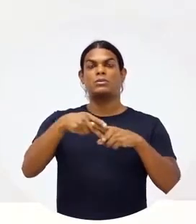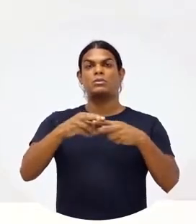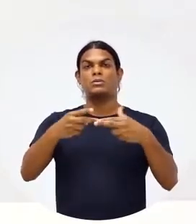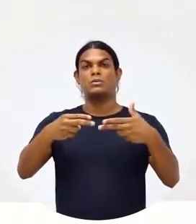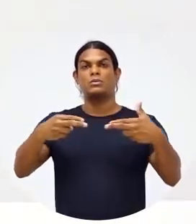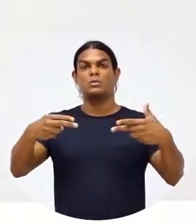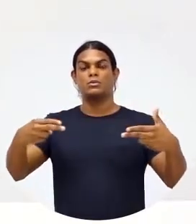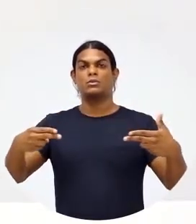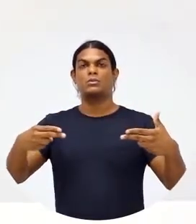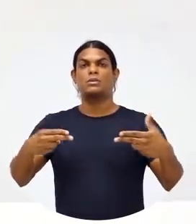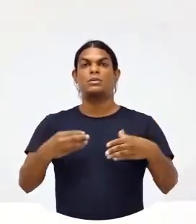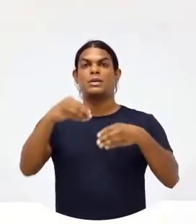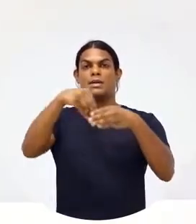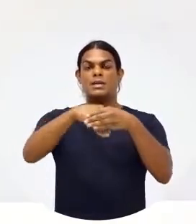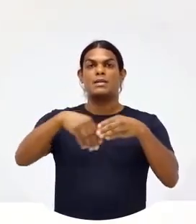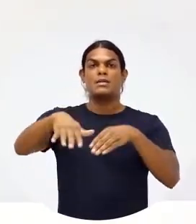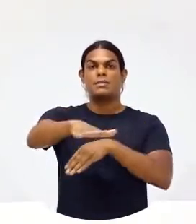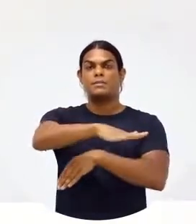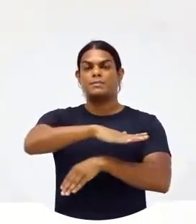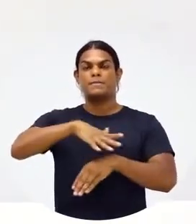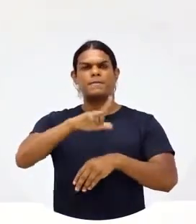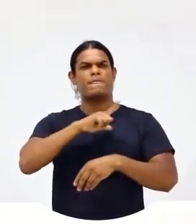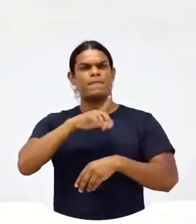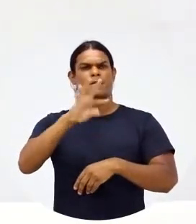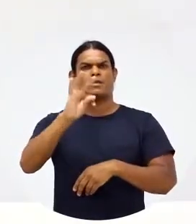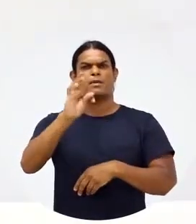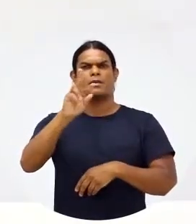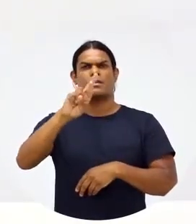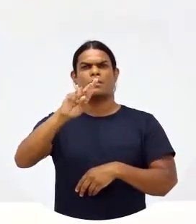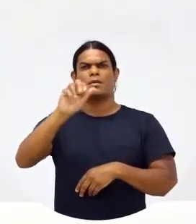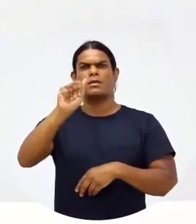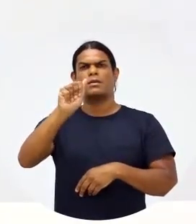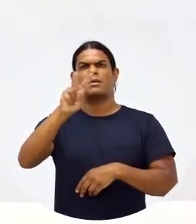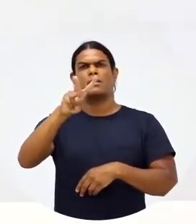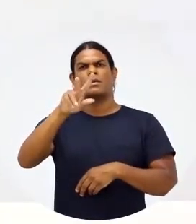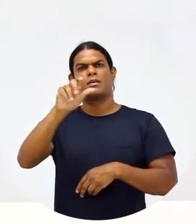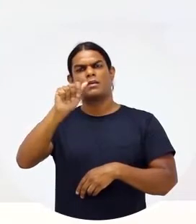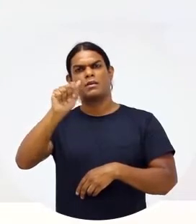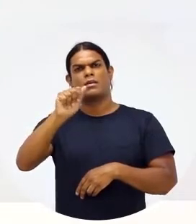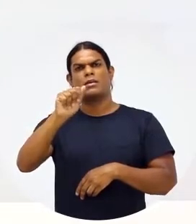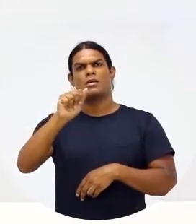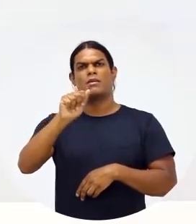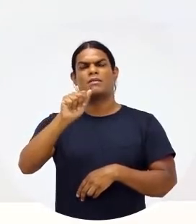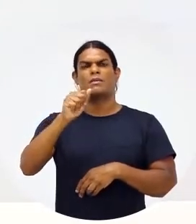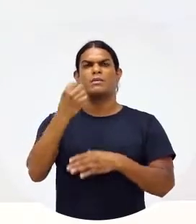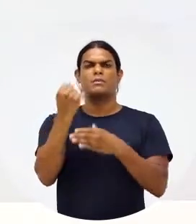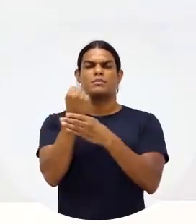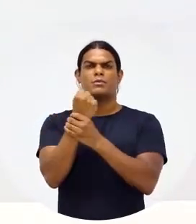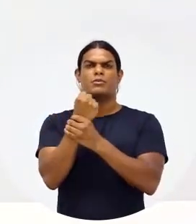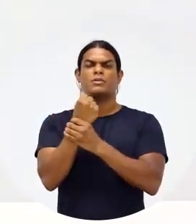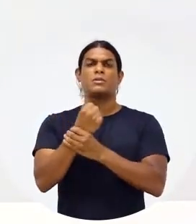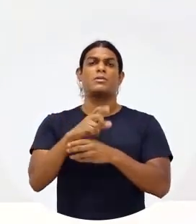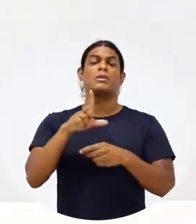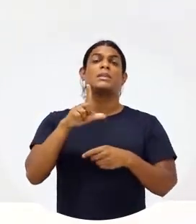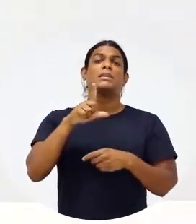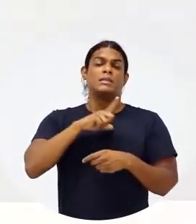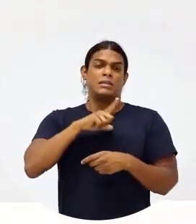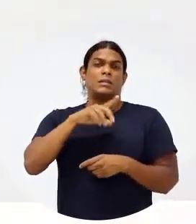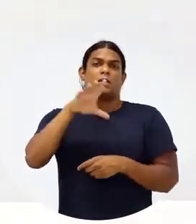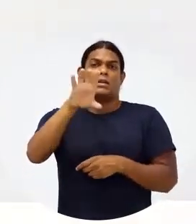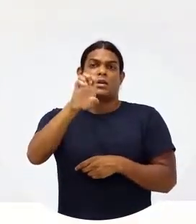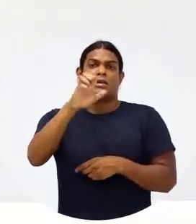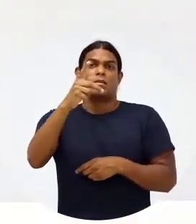equipamentos e instrumentos que têm travas de proteção, se é necessário o uso de equipamentos de proteção individual, se eles oferecem algum risco